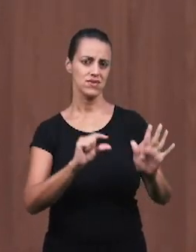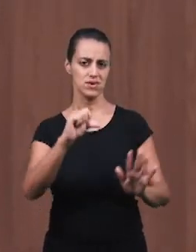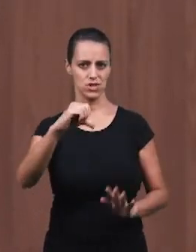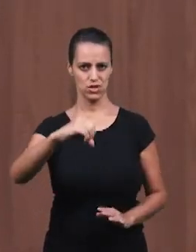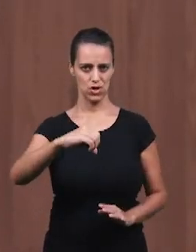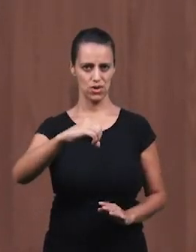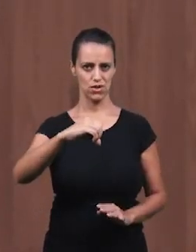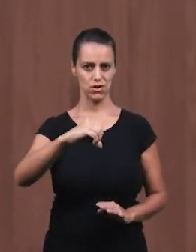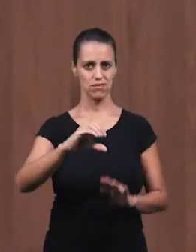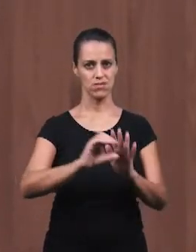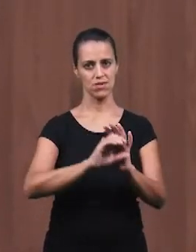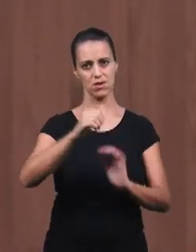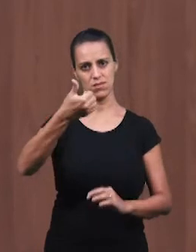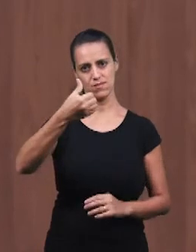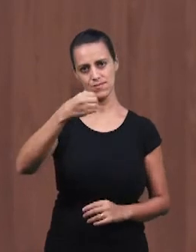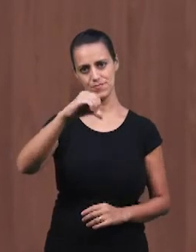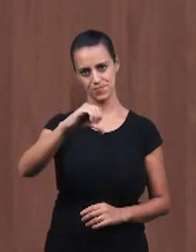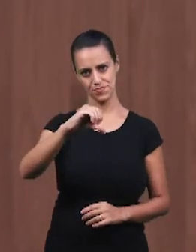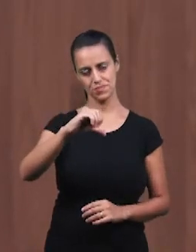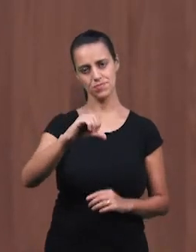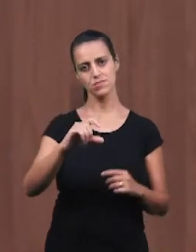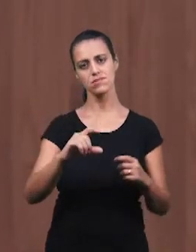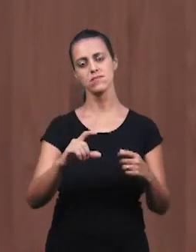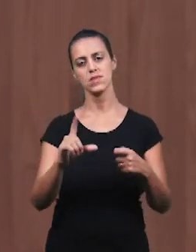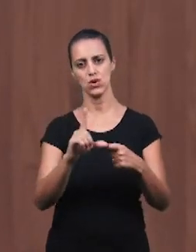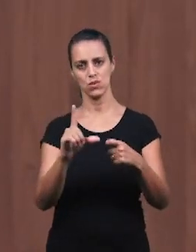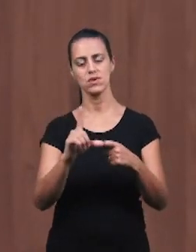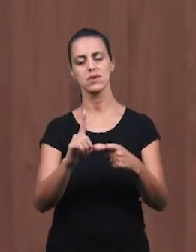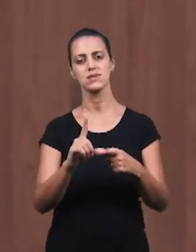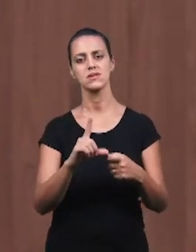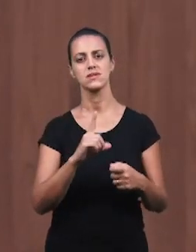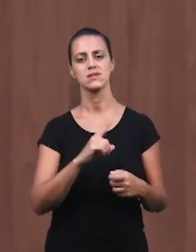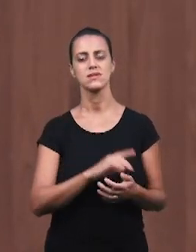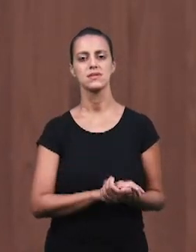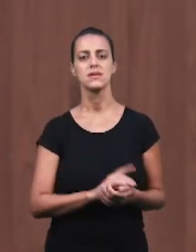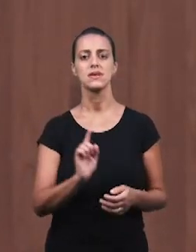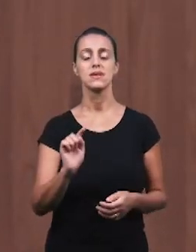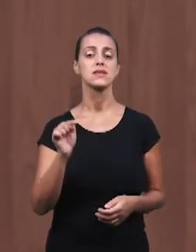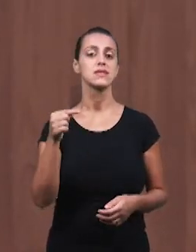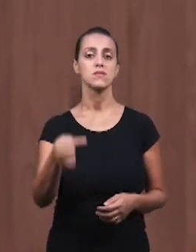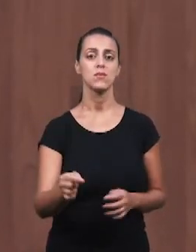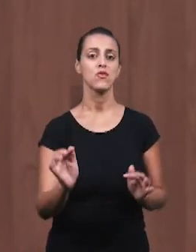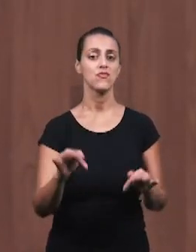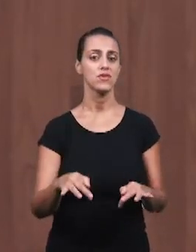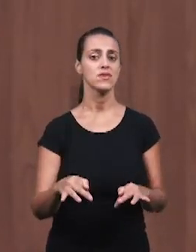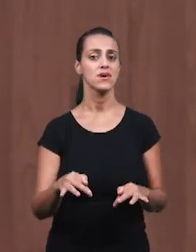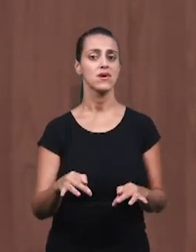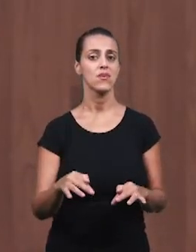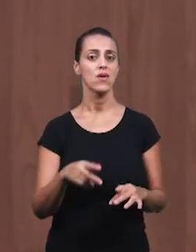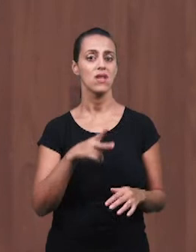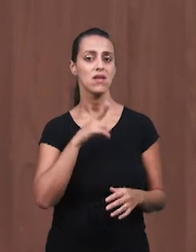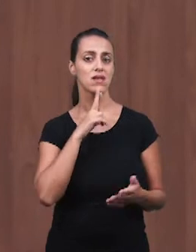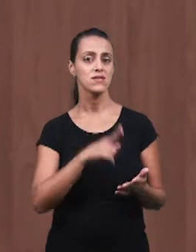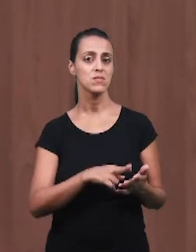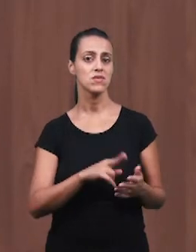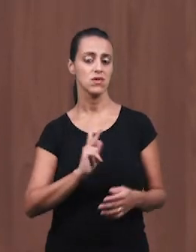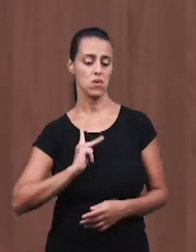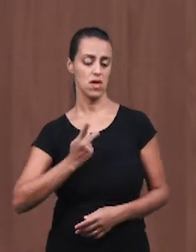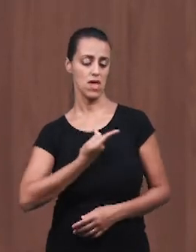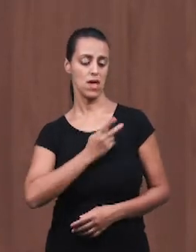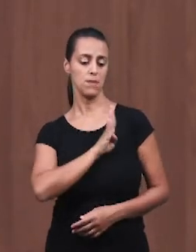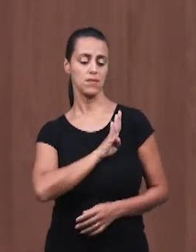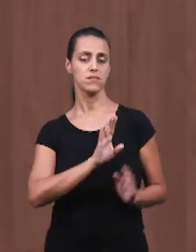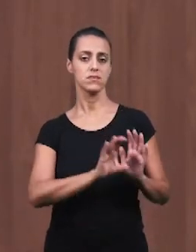8 e 9, né, do capítulo 19 de Lucas. E depois finalizando com a citação de